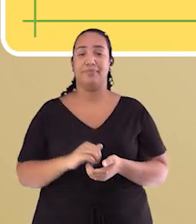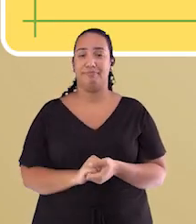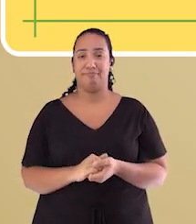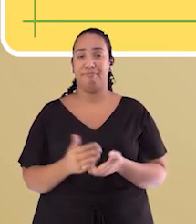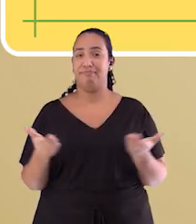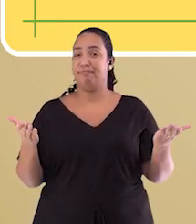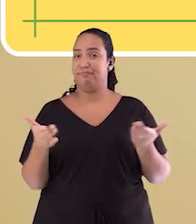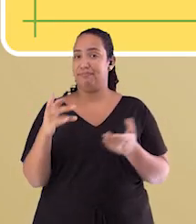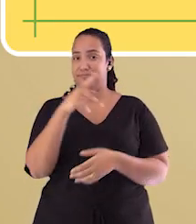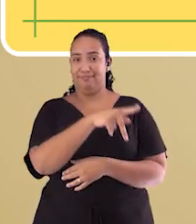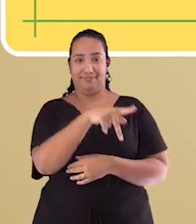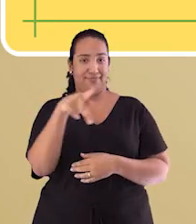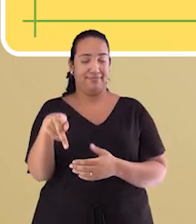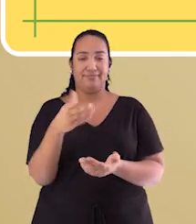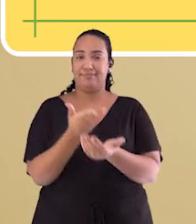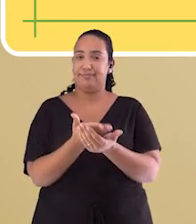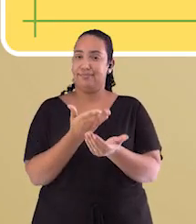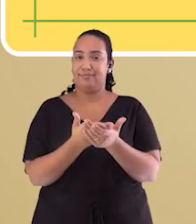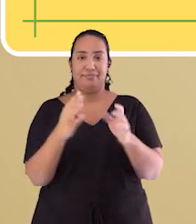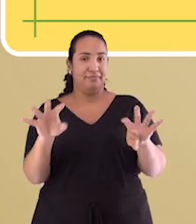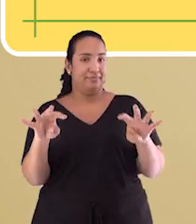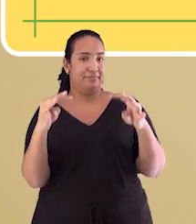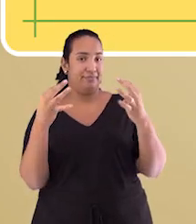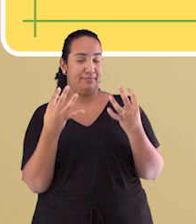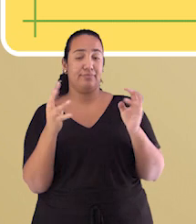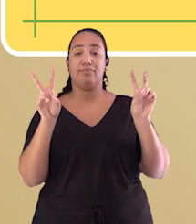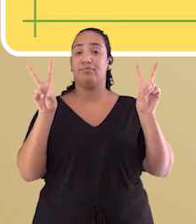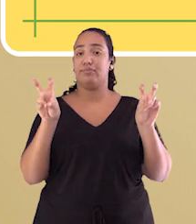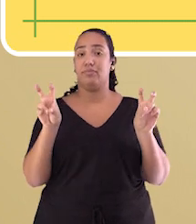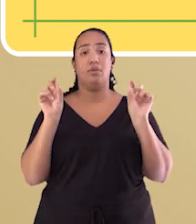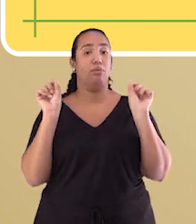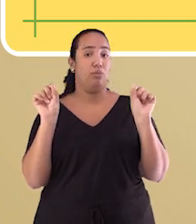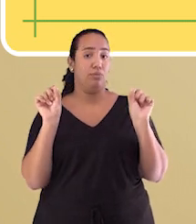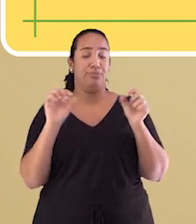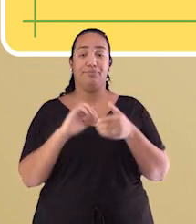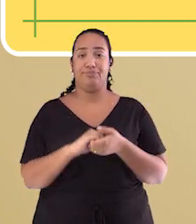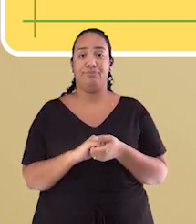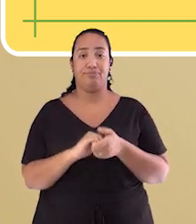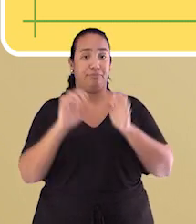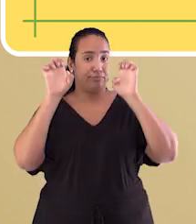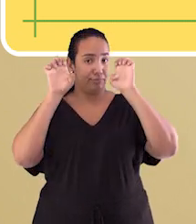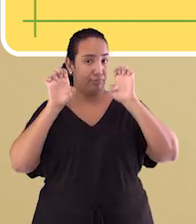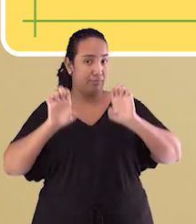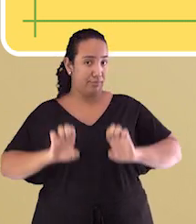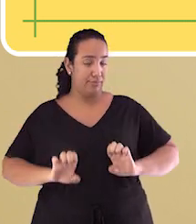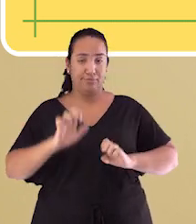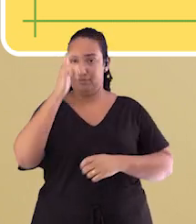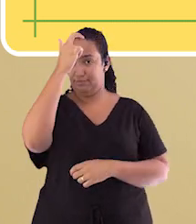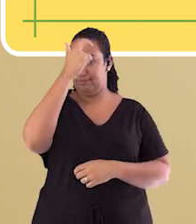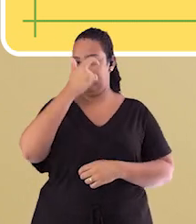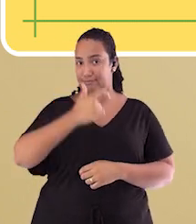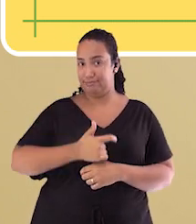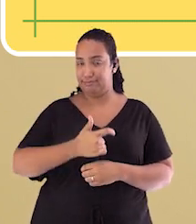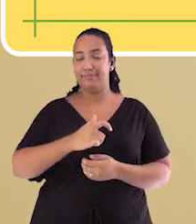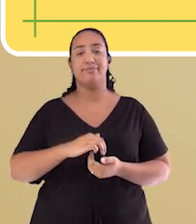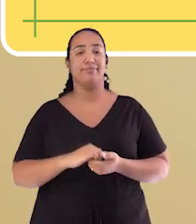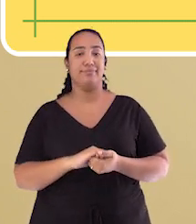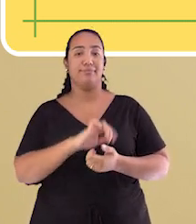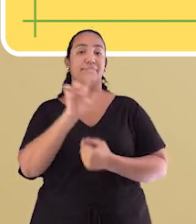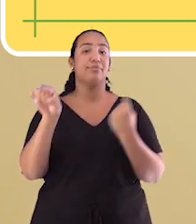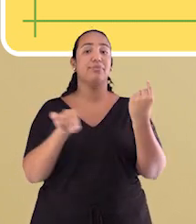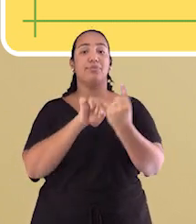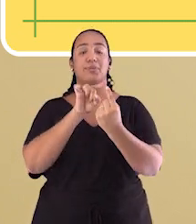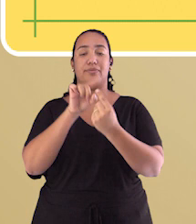os professores e professoras que nos acompanham, o eixo temático da aula é ética e cidadania, tendo